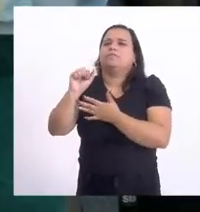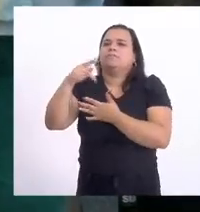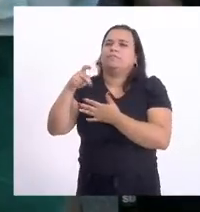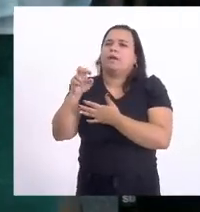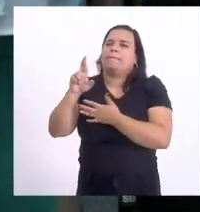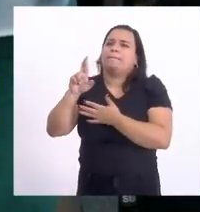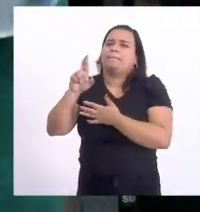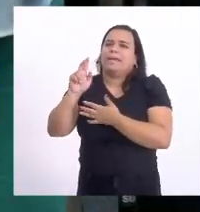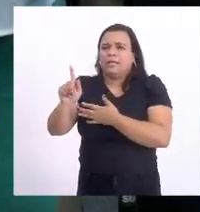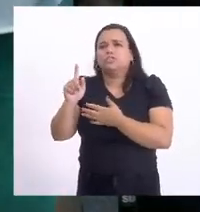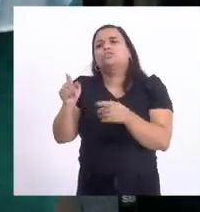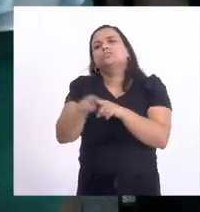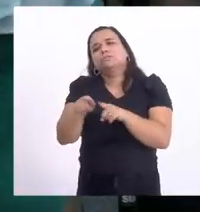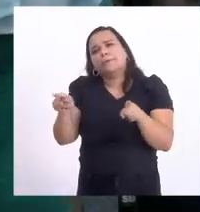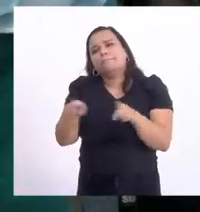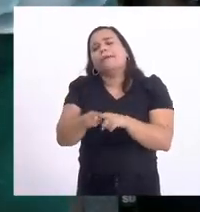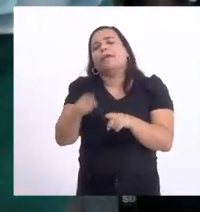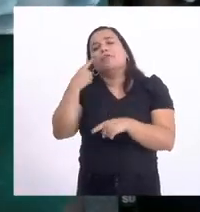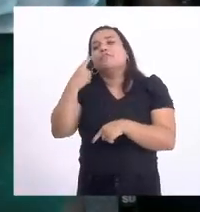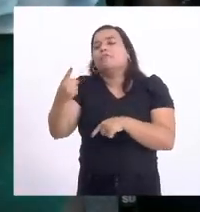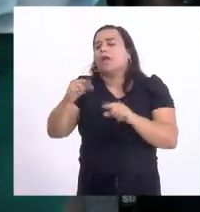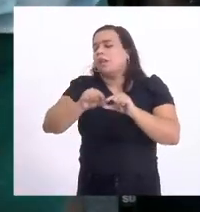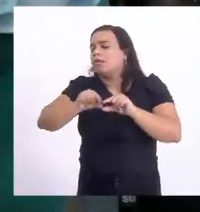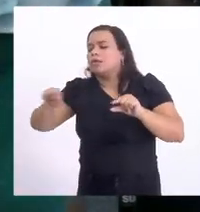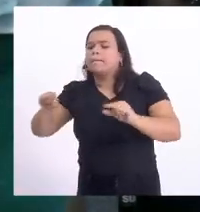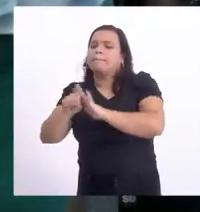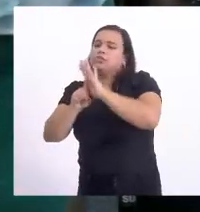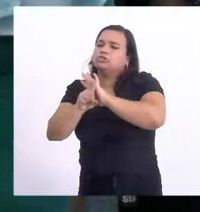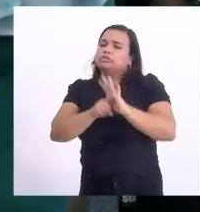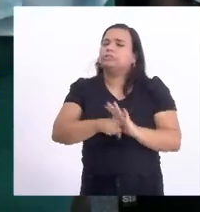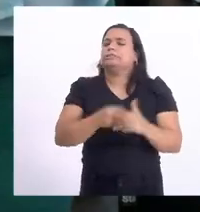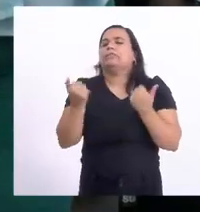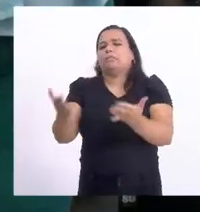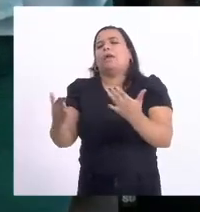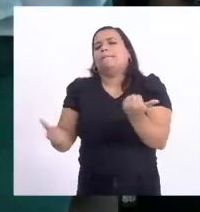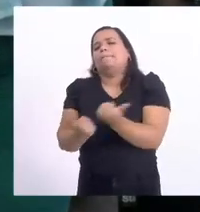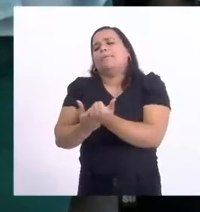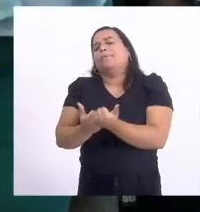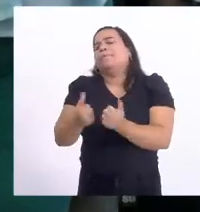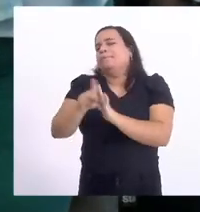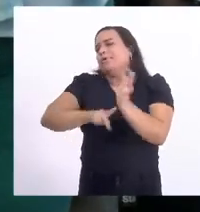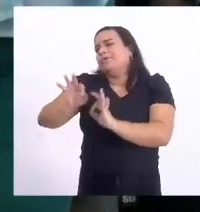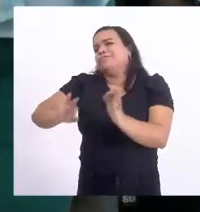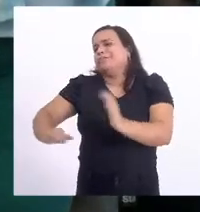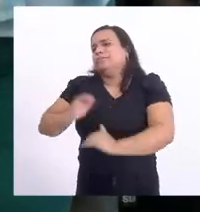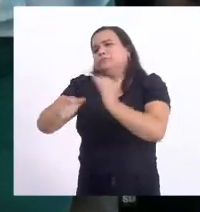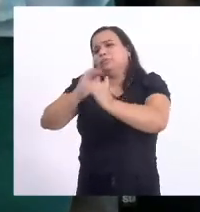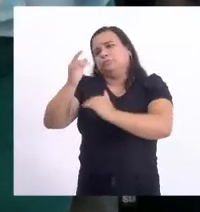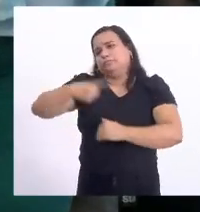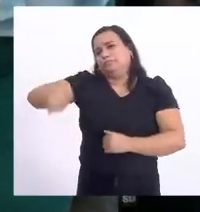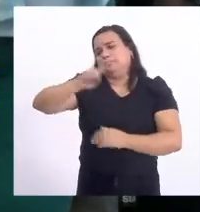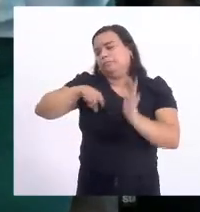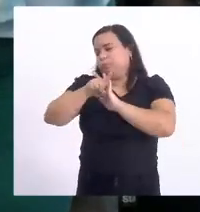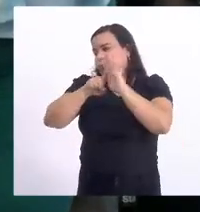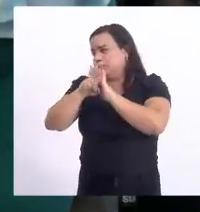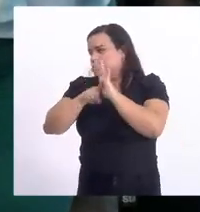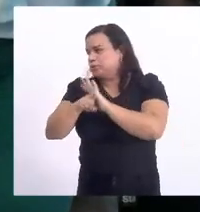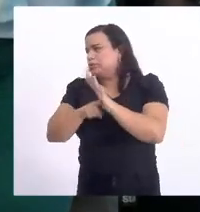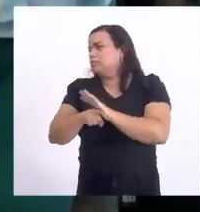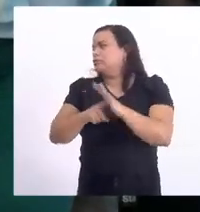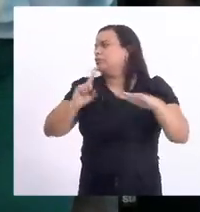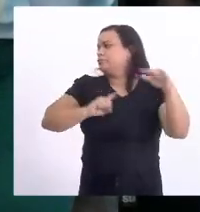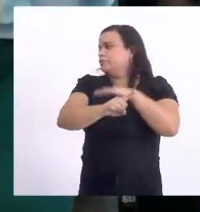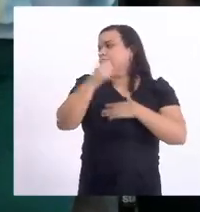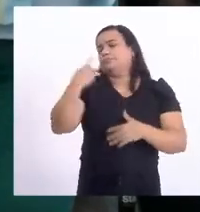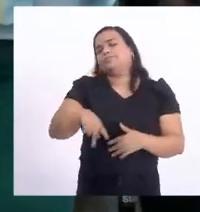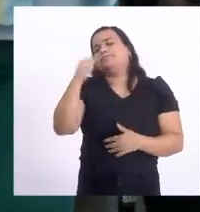para que desencadeie linhas de pesquisa para apoiar projetos desenvolvidos por esses pesquisadores refugiados no